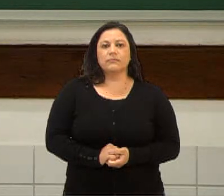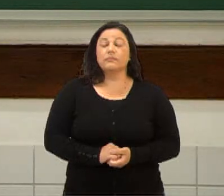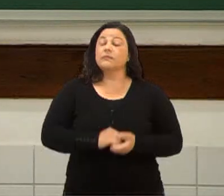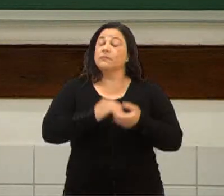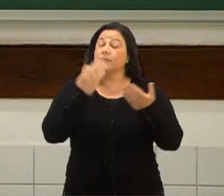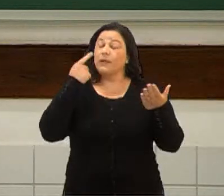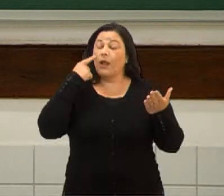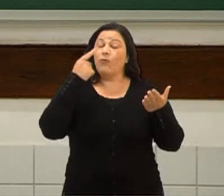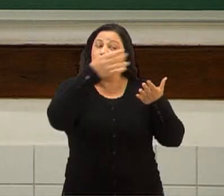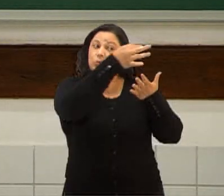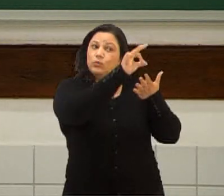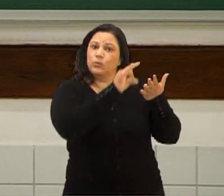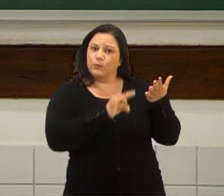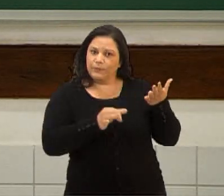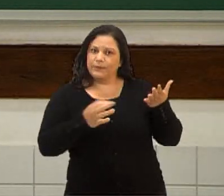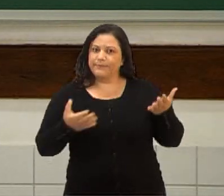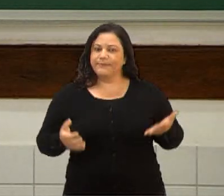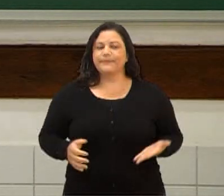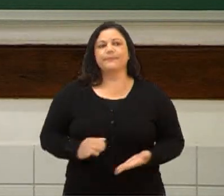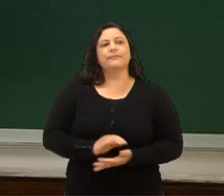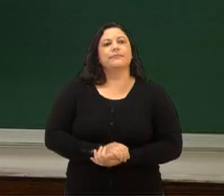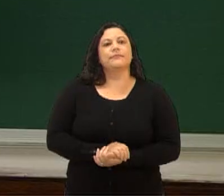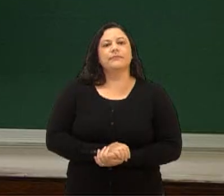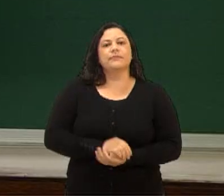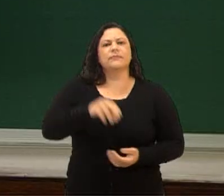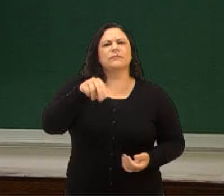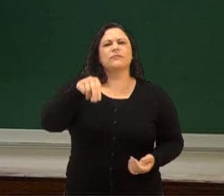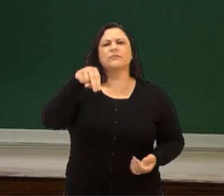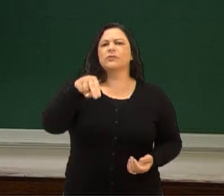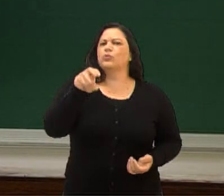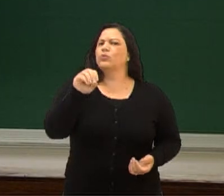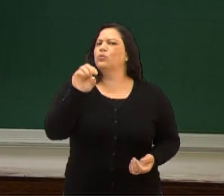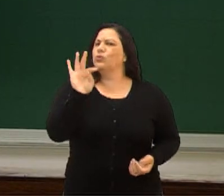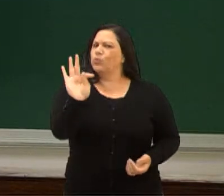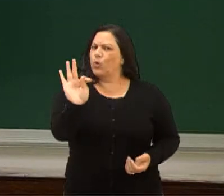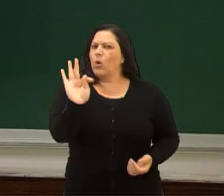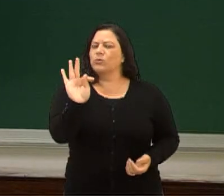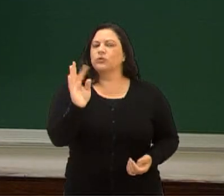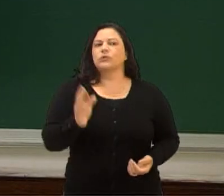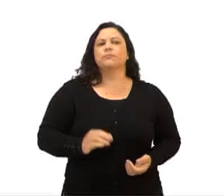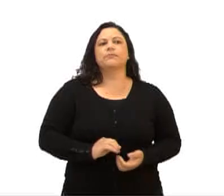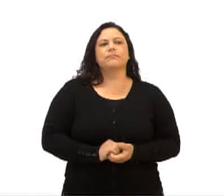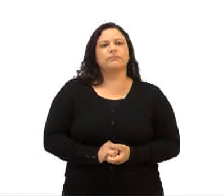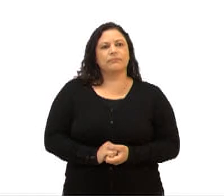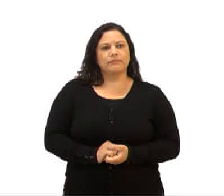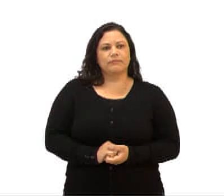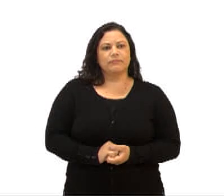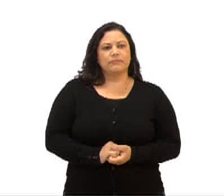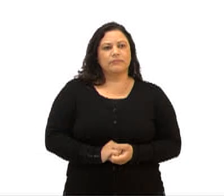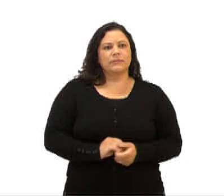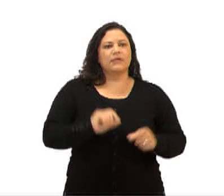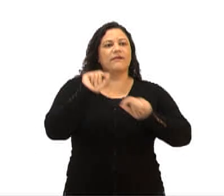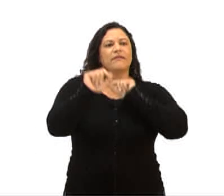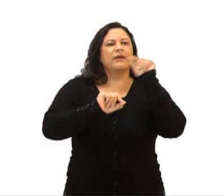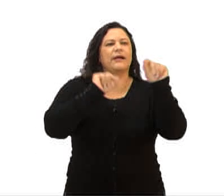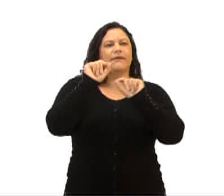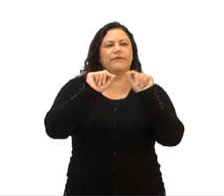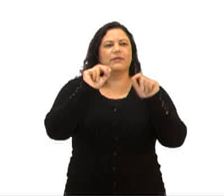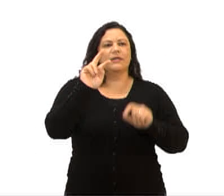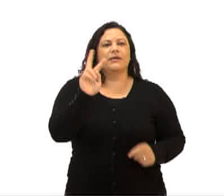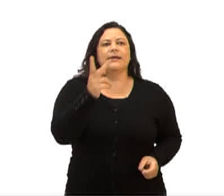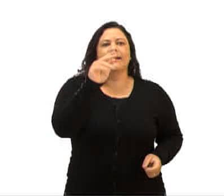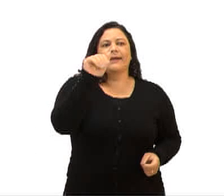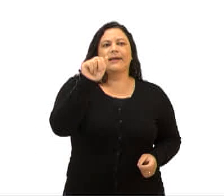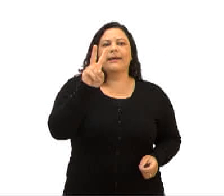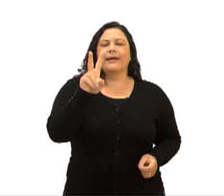Vamos conferir lá então? A forma negativa do verbo finish, no present perfect, vai ficar haven't, porque eu